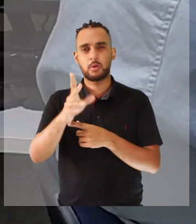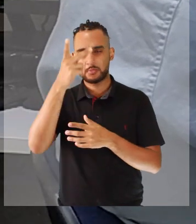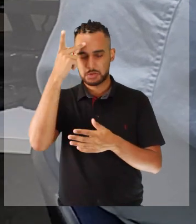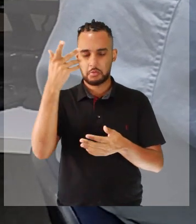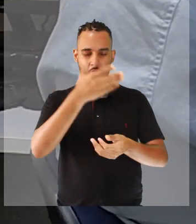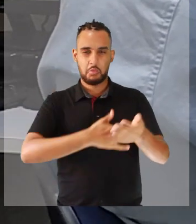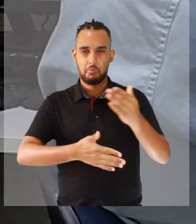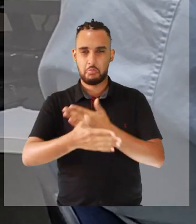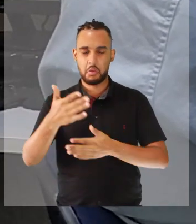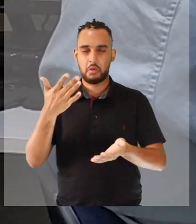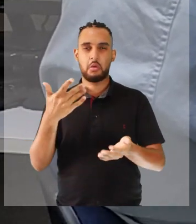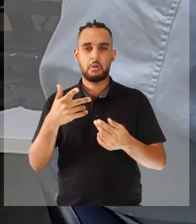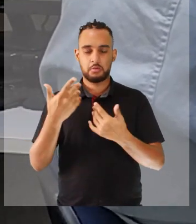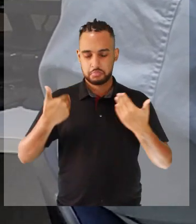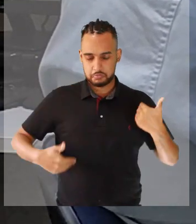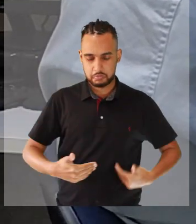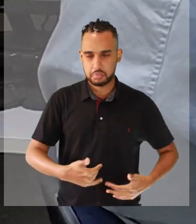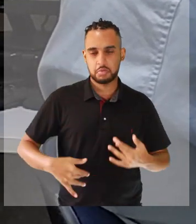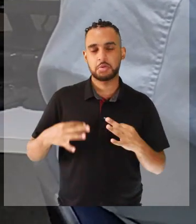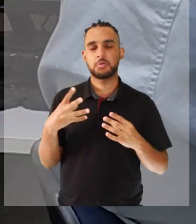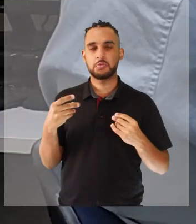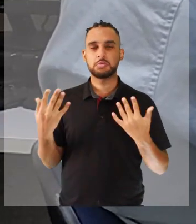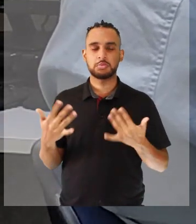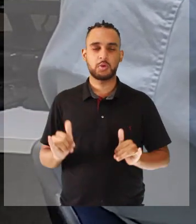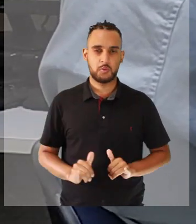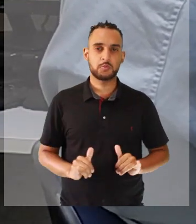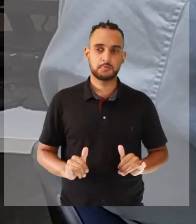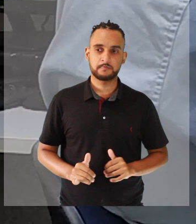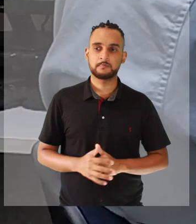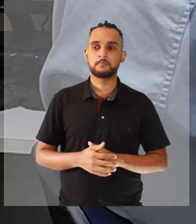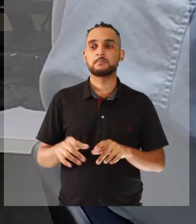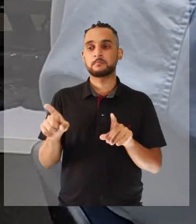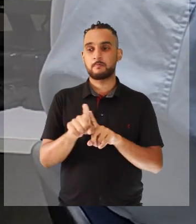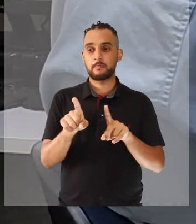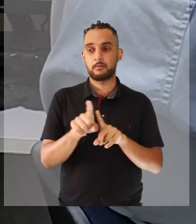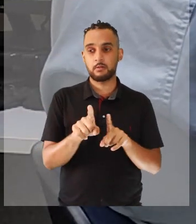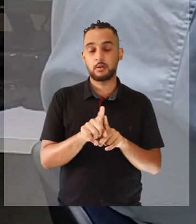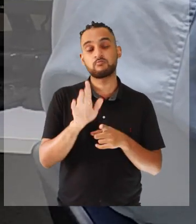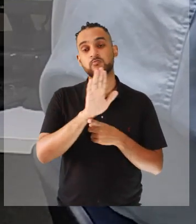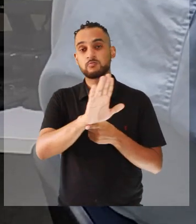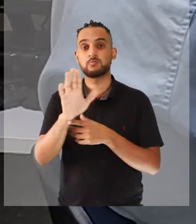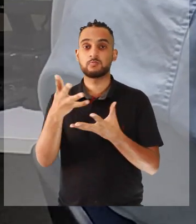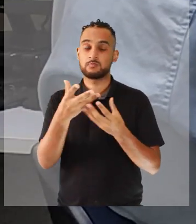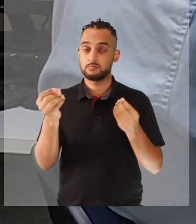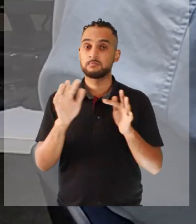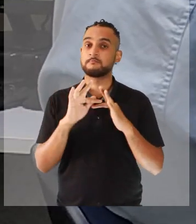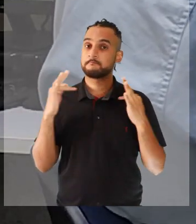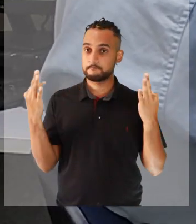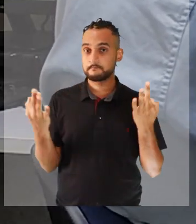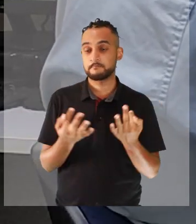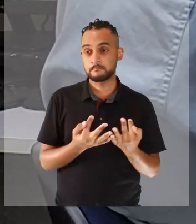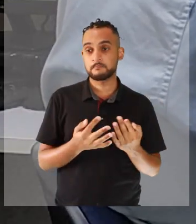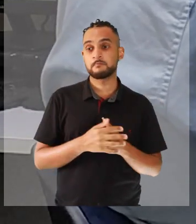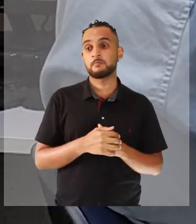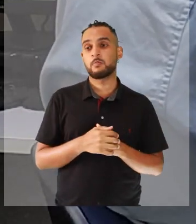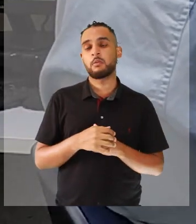curou as feridas físicas das pessoas que vinham todo mutilado da guerra. Ela também enfrentou várias pandemias,